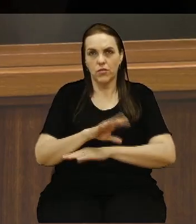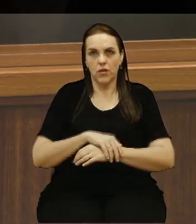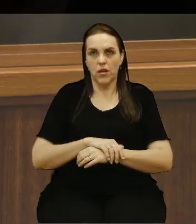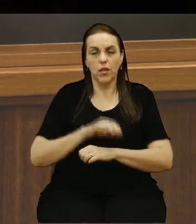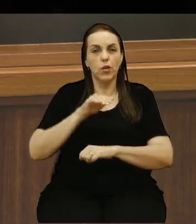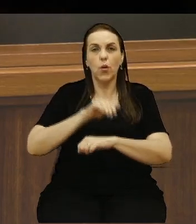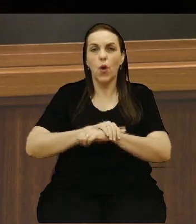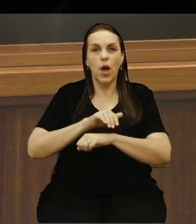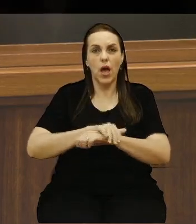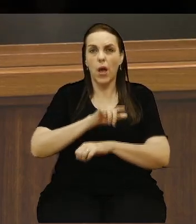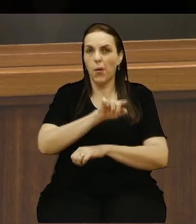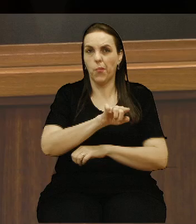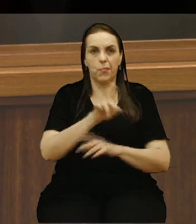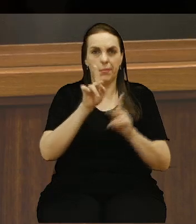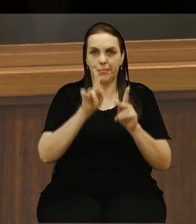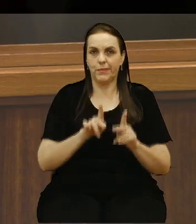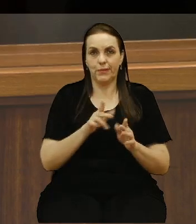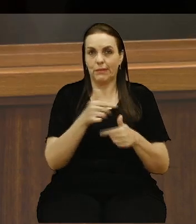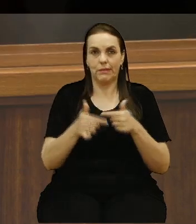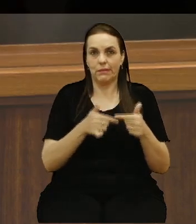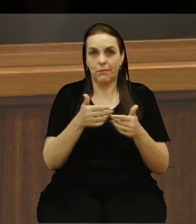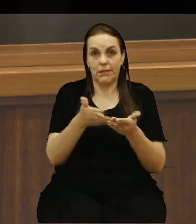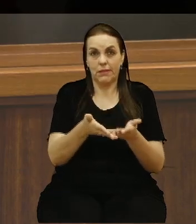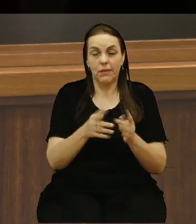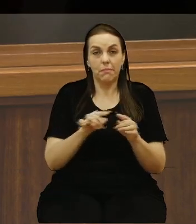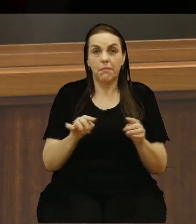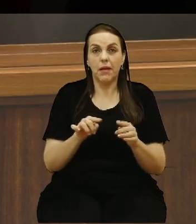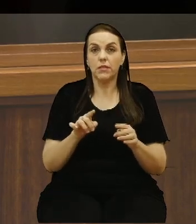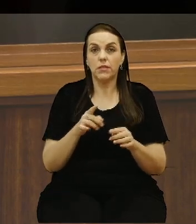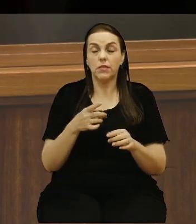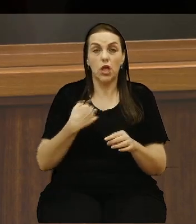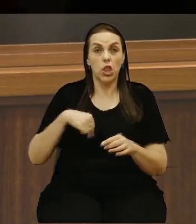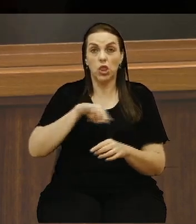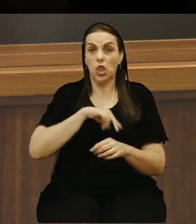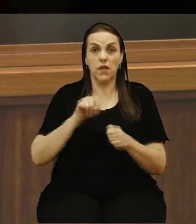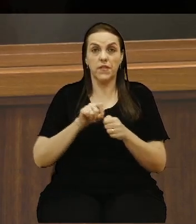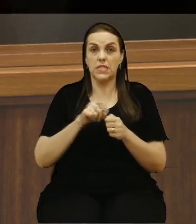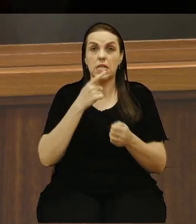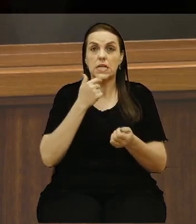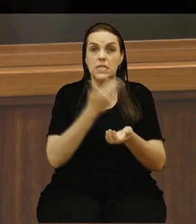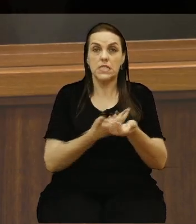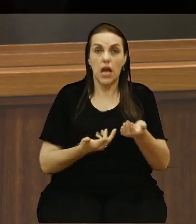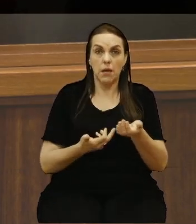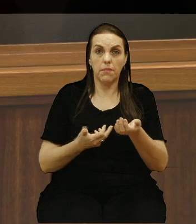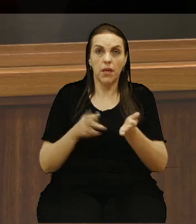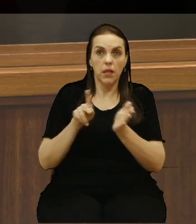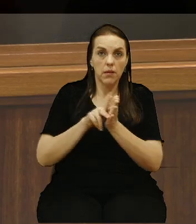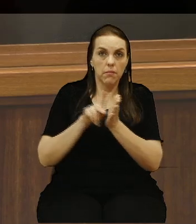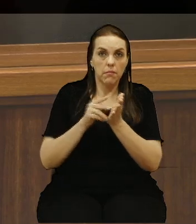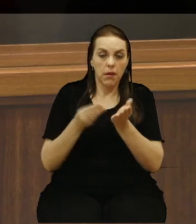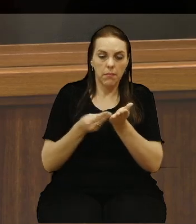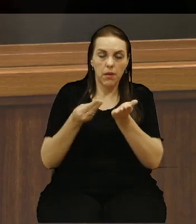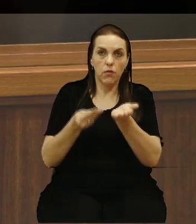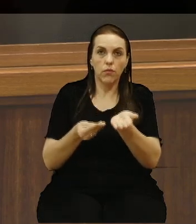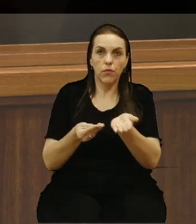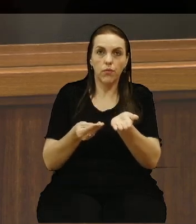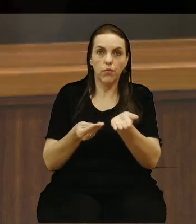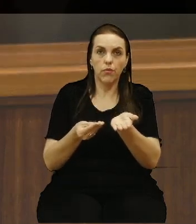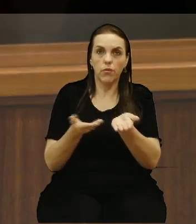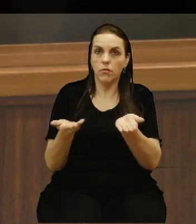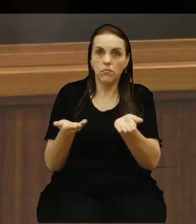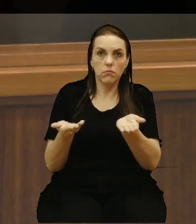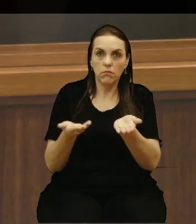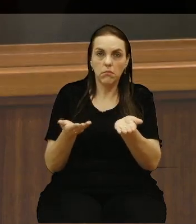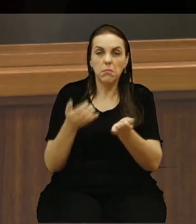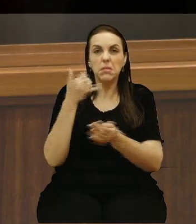na ponta. Não, nós não estamos fazendo coleta hoje, ele com o papelzinho na mão. Não, tem